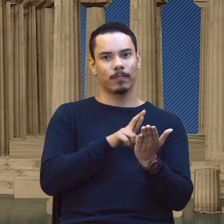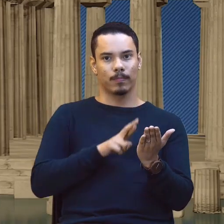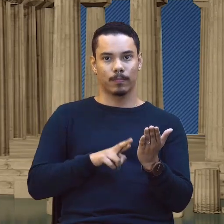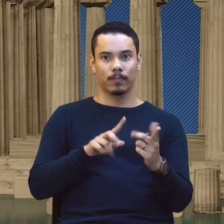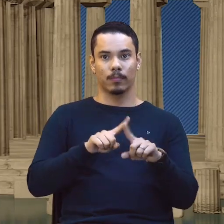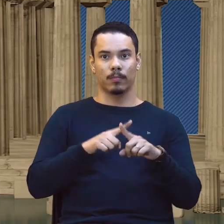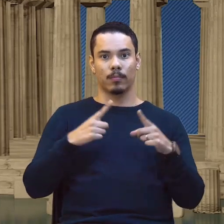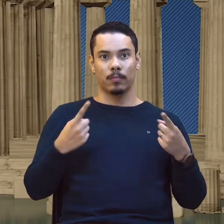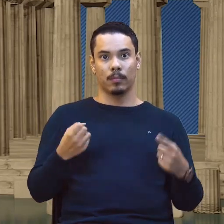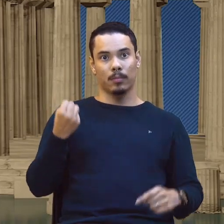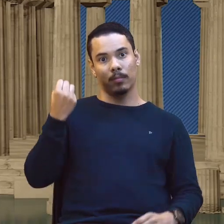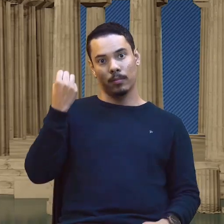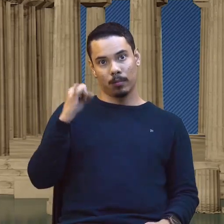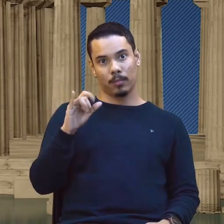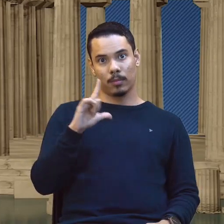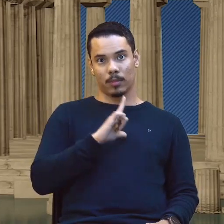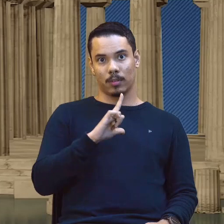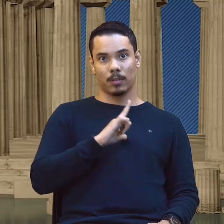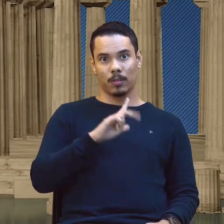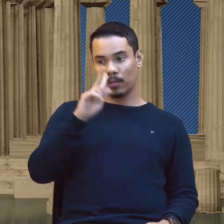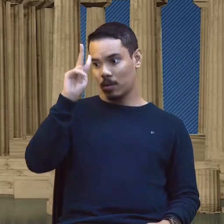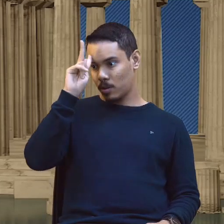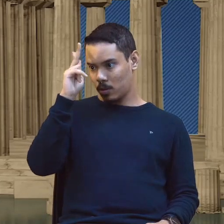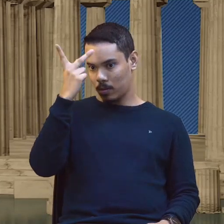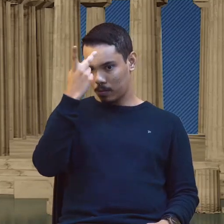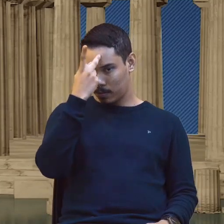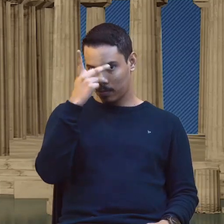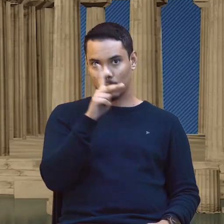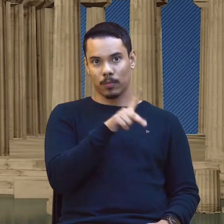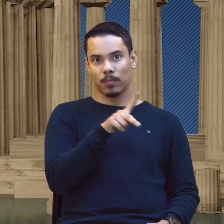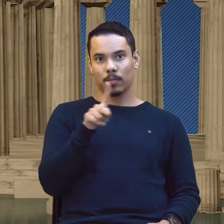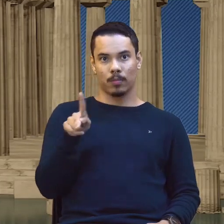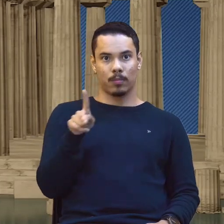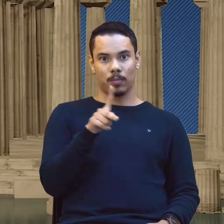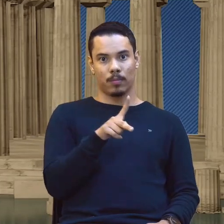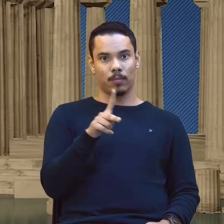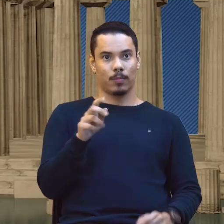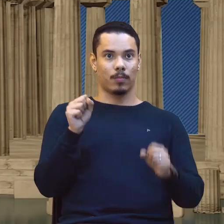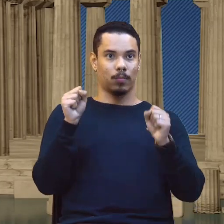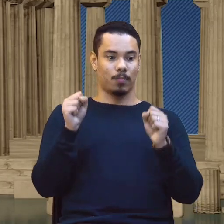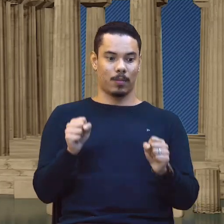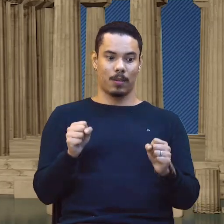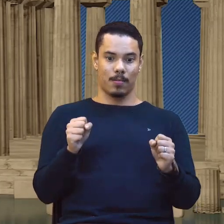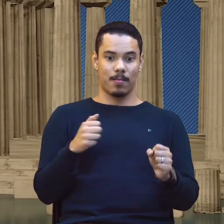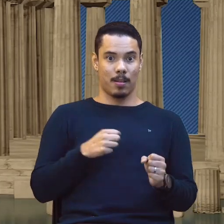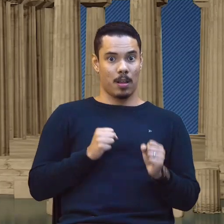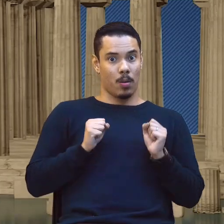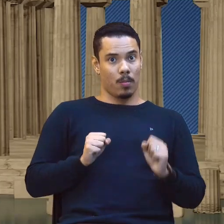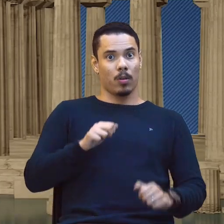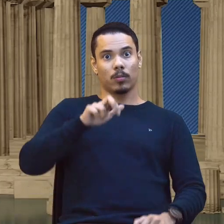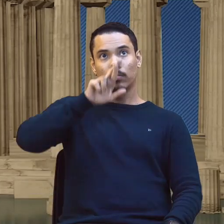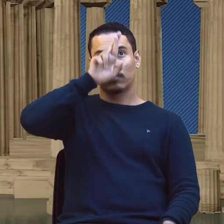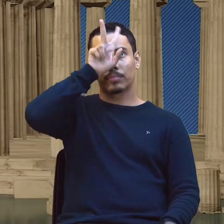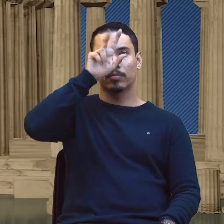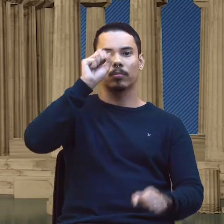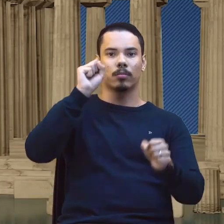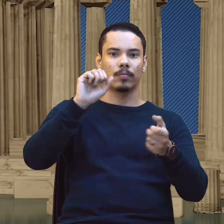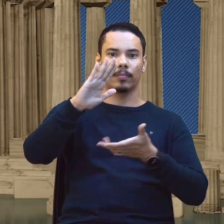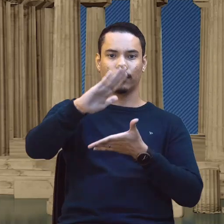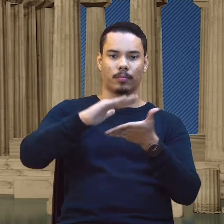se houver alguma contradição aí da parte do professor, que o professor pode se equivocar, né? Vocês vão mandar para a